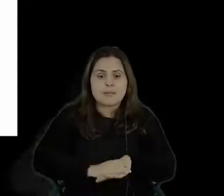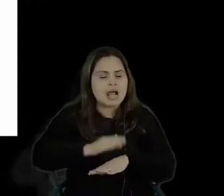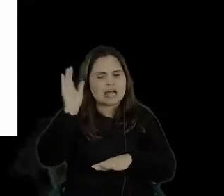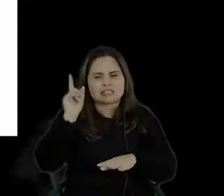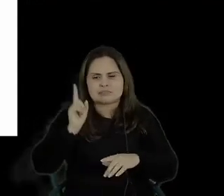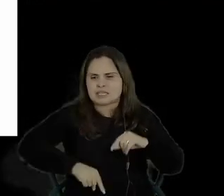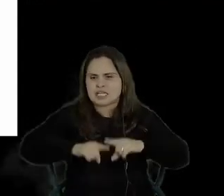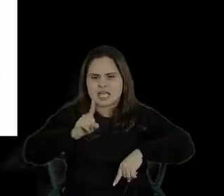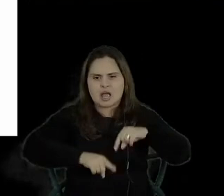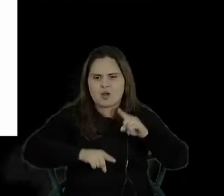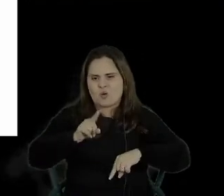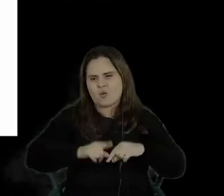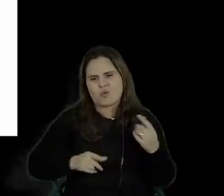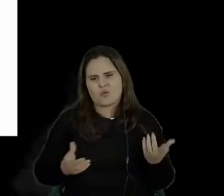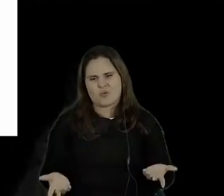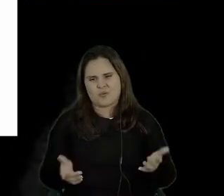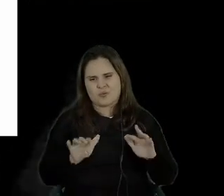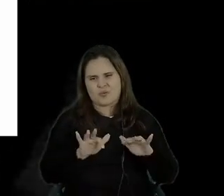gente.